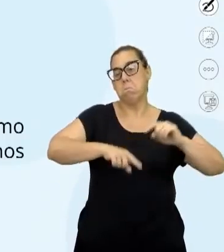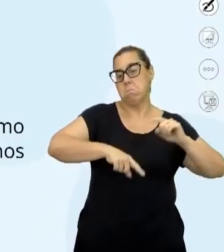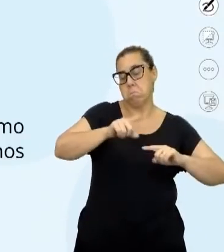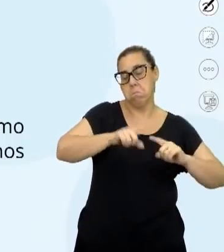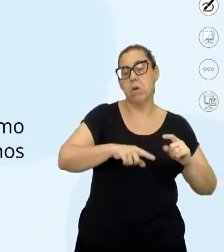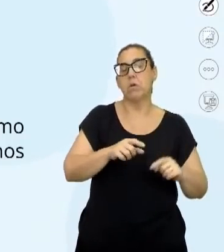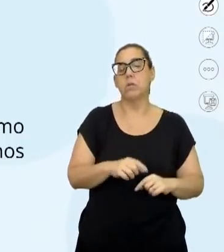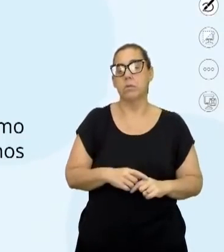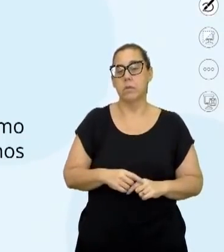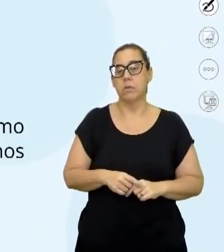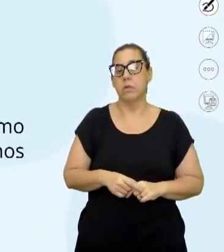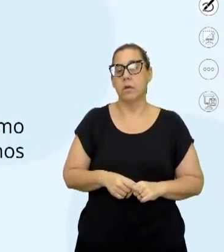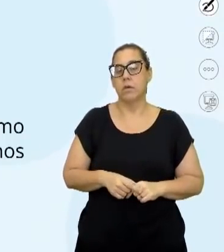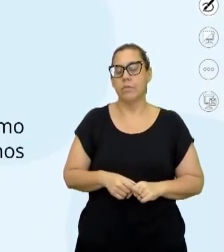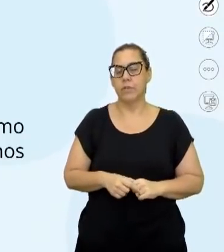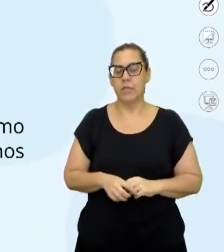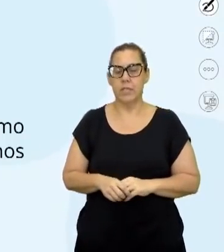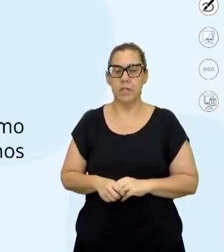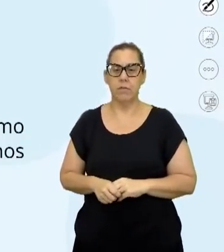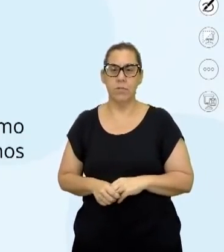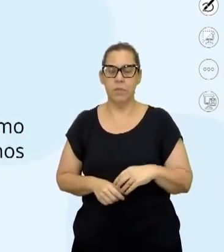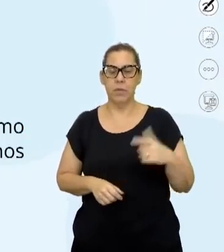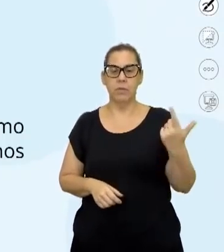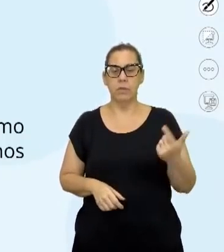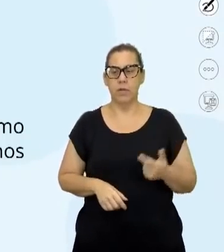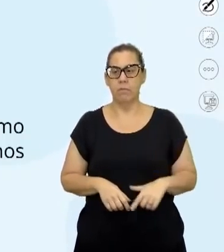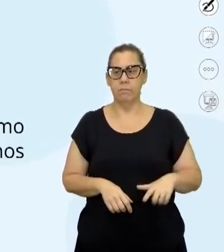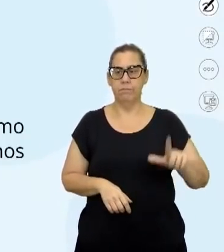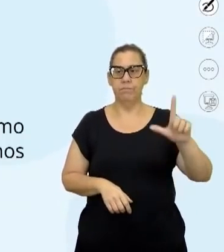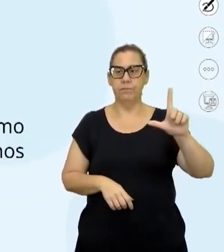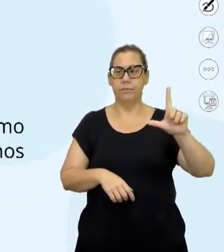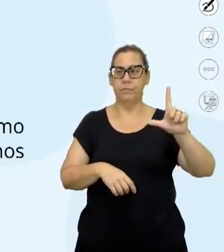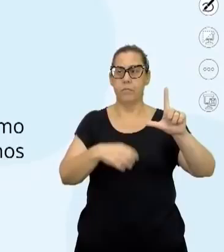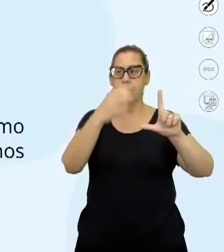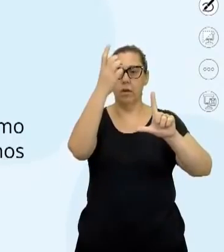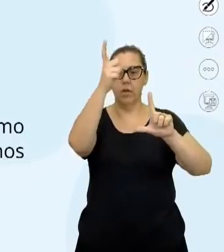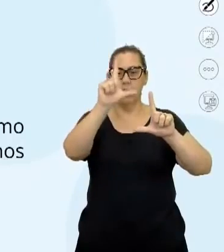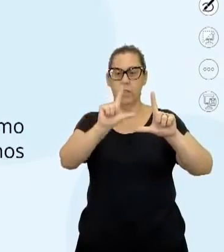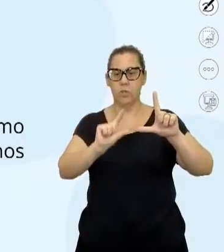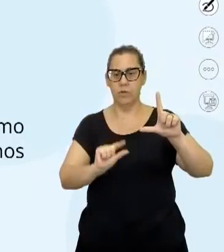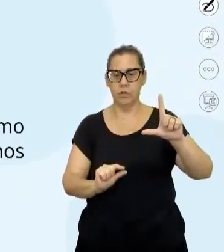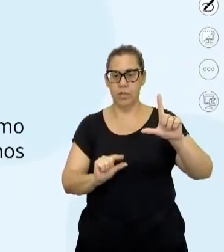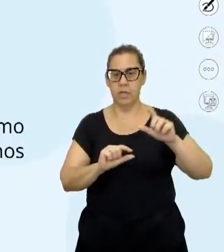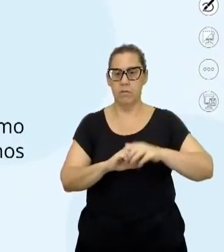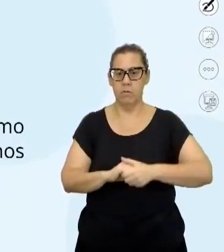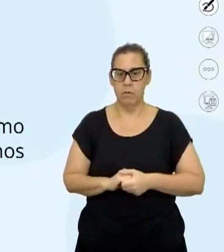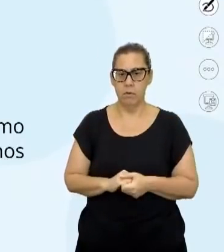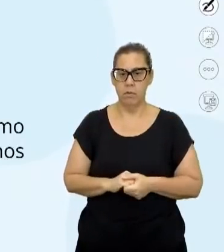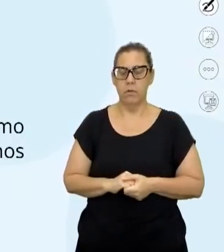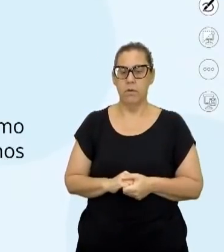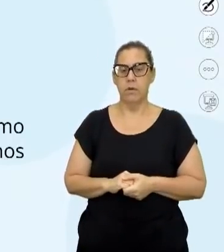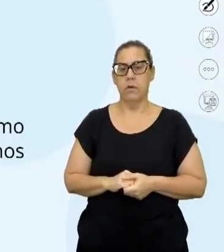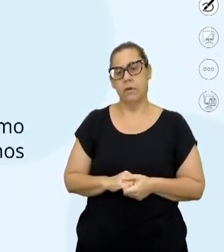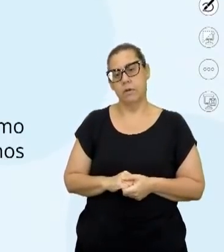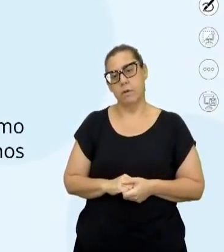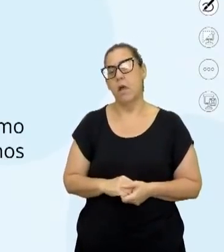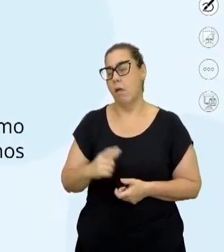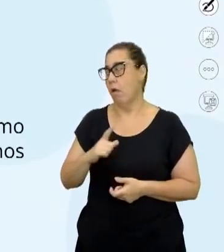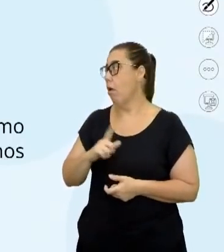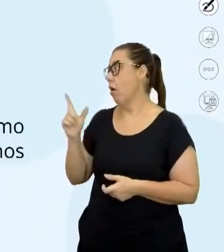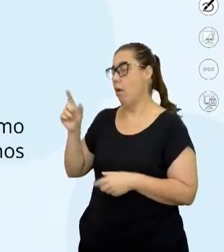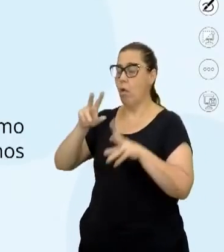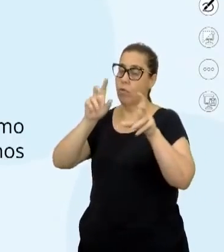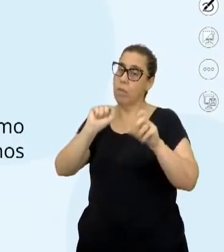de fatoração. E tem duas maneiras, é o trinômio quadrado perfeito e o fator comum em evidência. Esse daqui vai ser o tema da